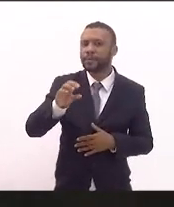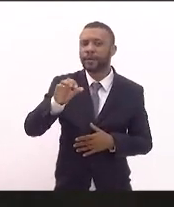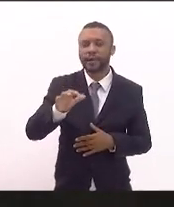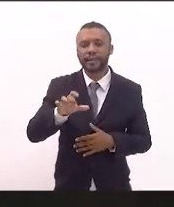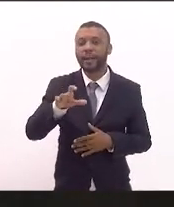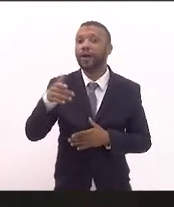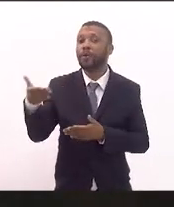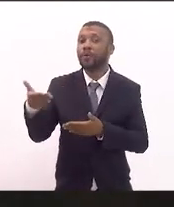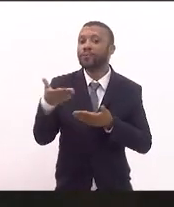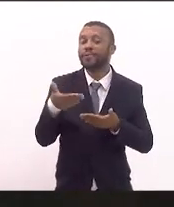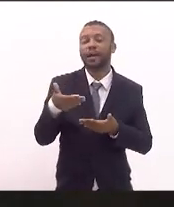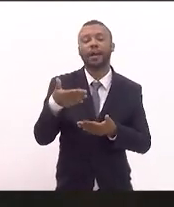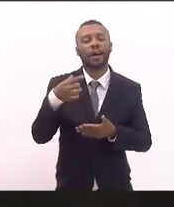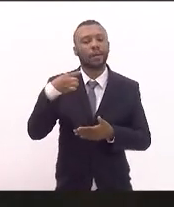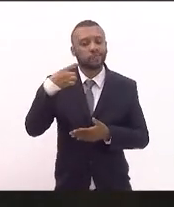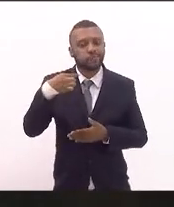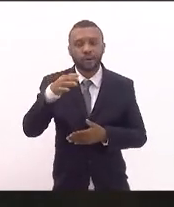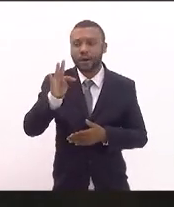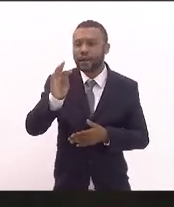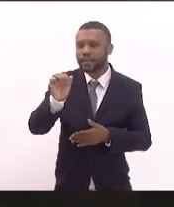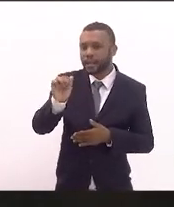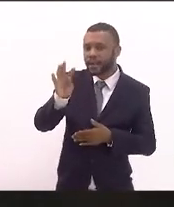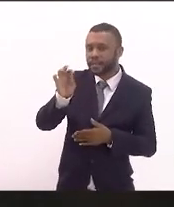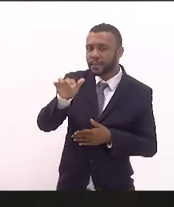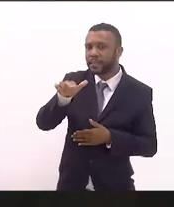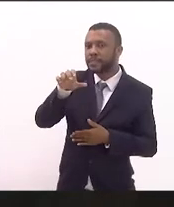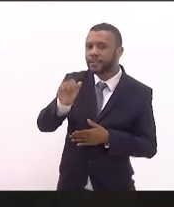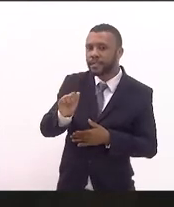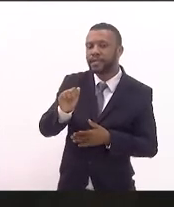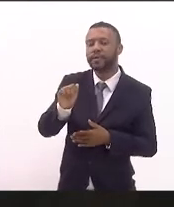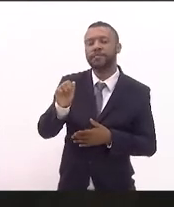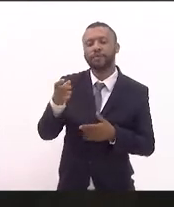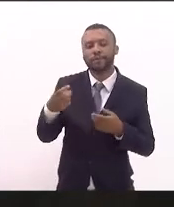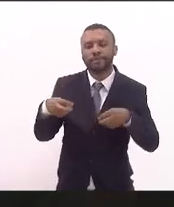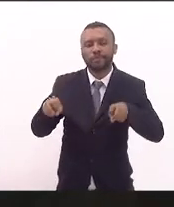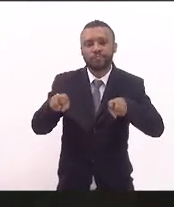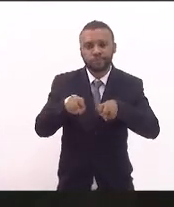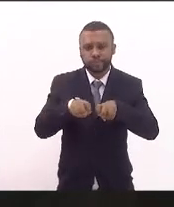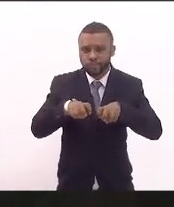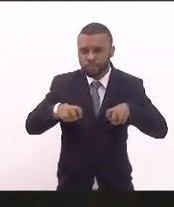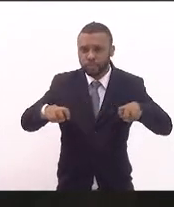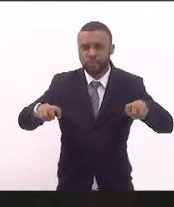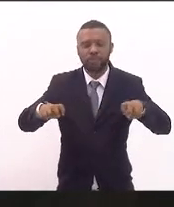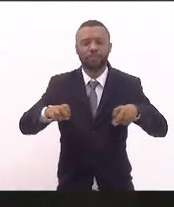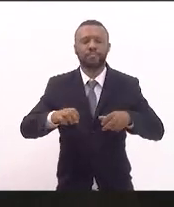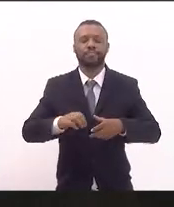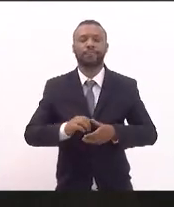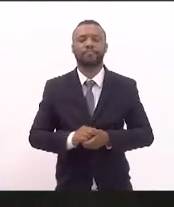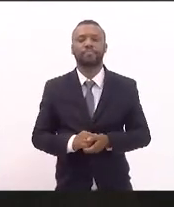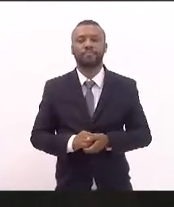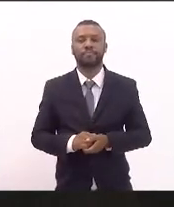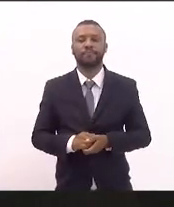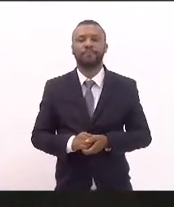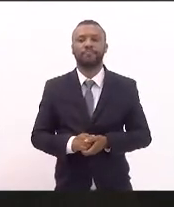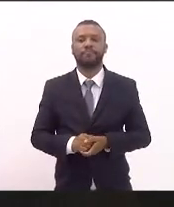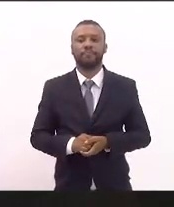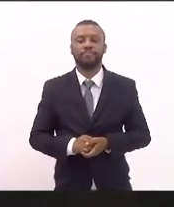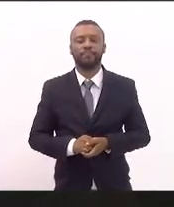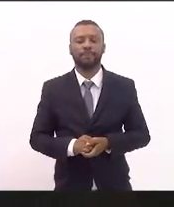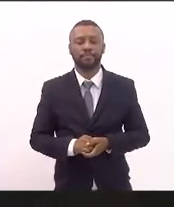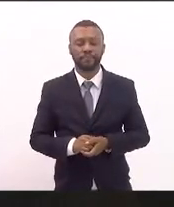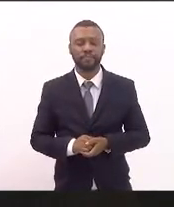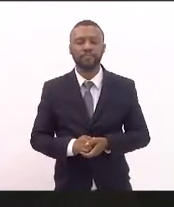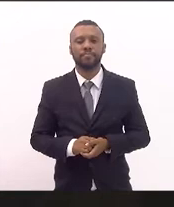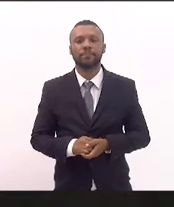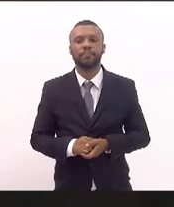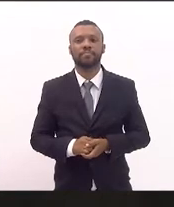estar aqui, para compor a mesa, enquanto depois vai ter mais uma cadeira aqui, a senhora ocupa aqui, que eu vou retornar. Tá bom? Então,